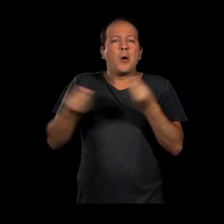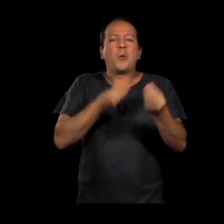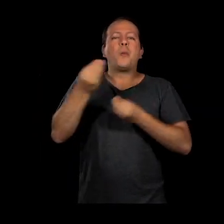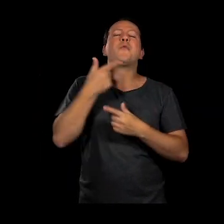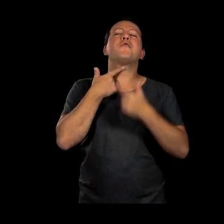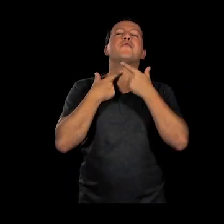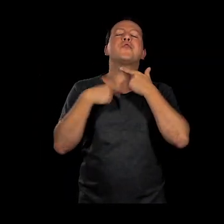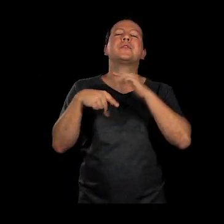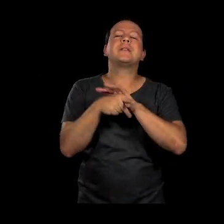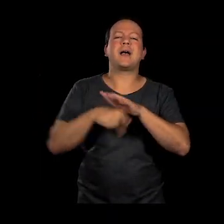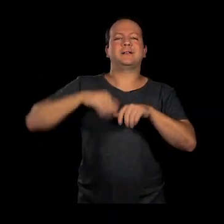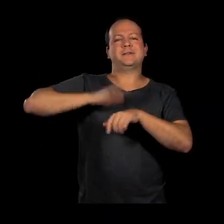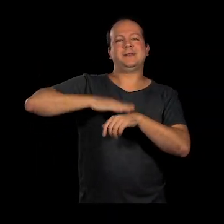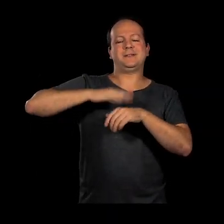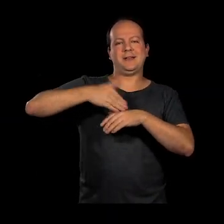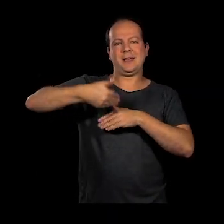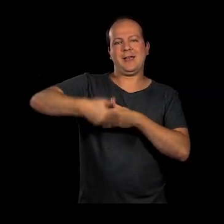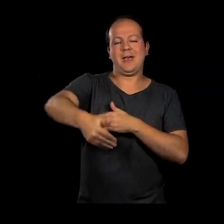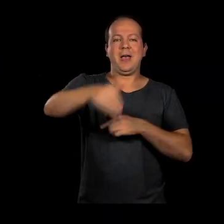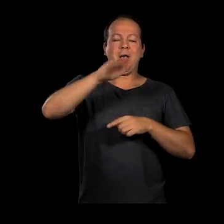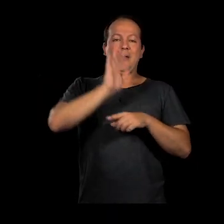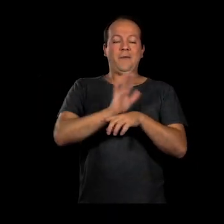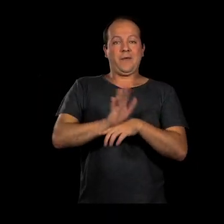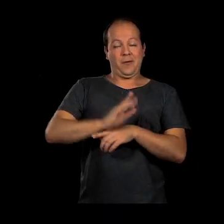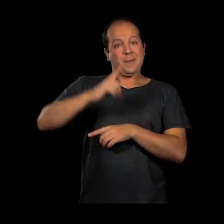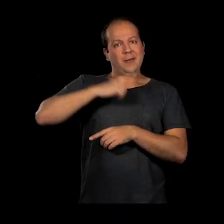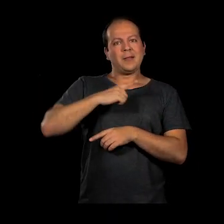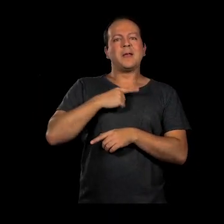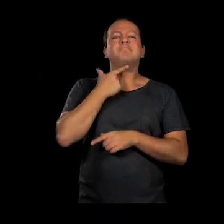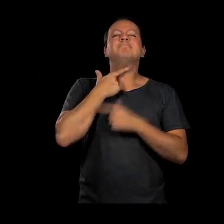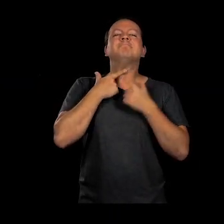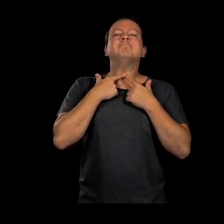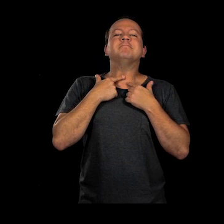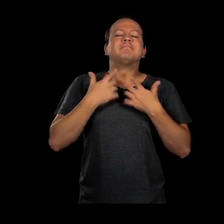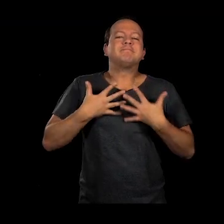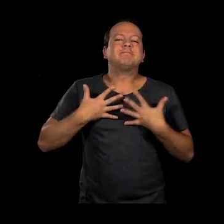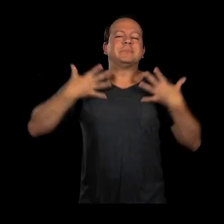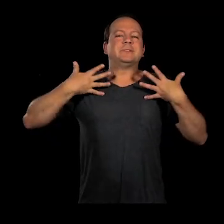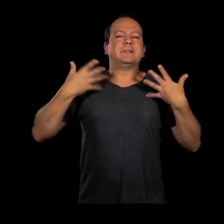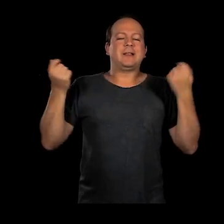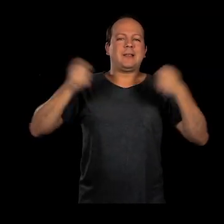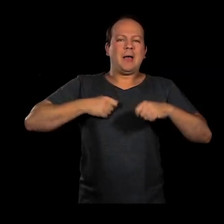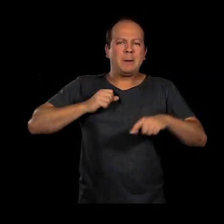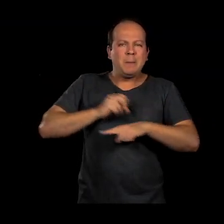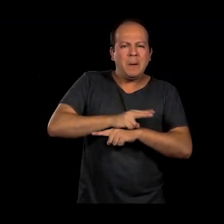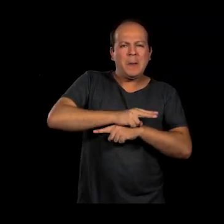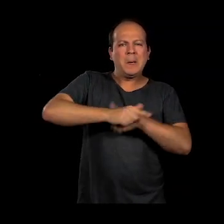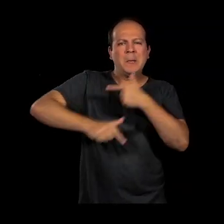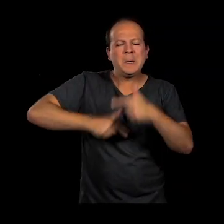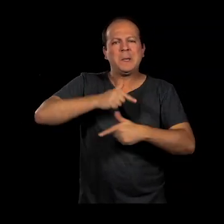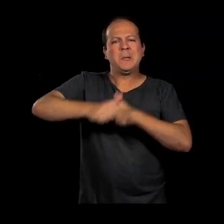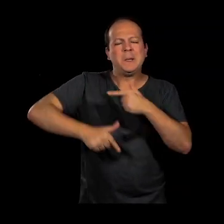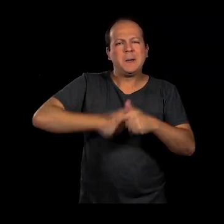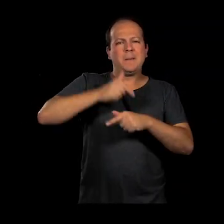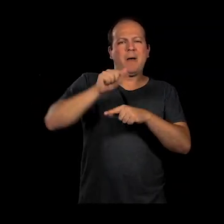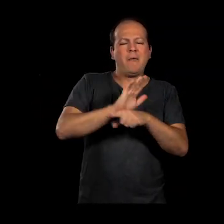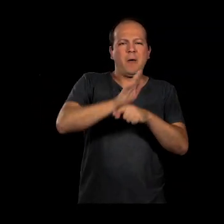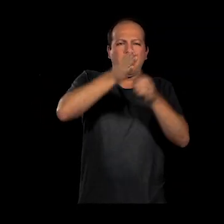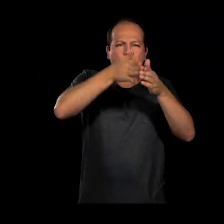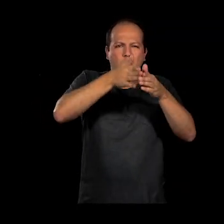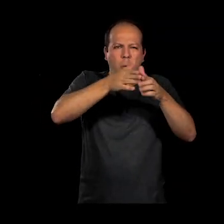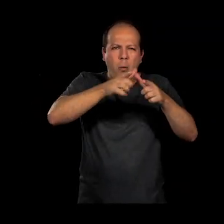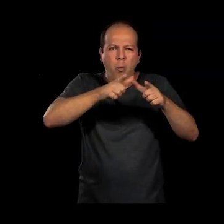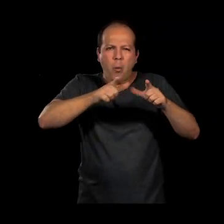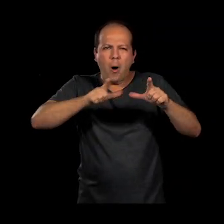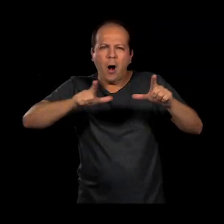nossa vontade de fazer o filme, né? De uma maneira com tesão, assim, de entrar nele, ficar trabalhando, ele vai crescendo, né? O filme